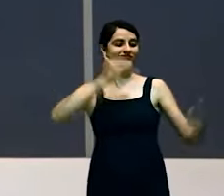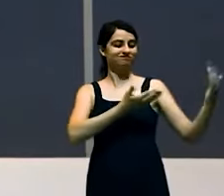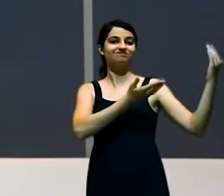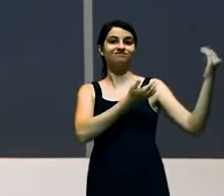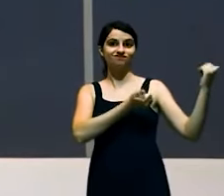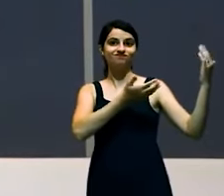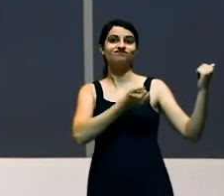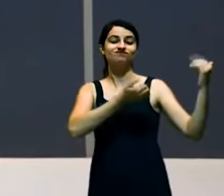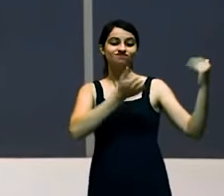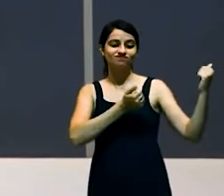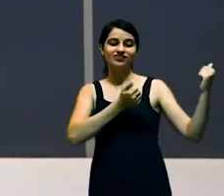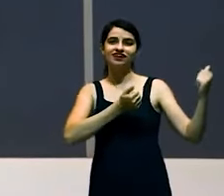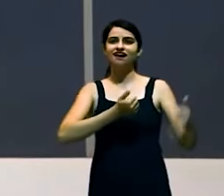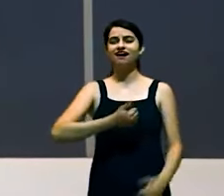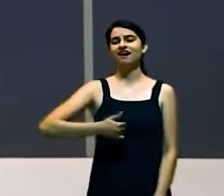Fase linda,